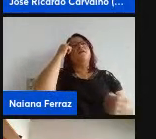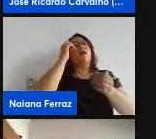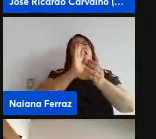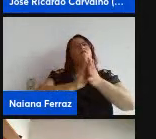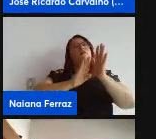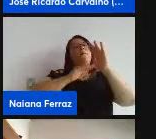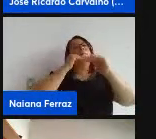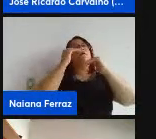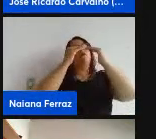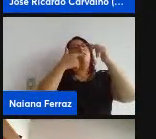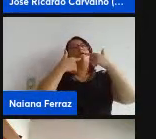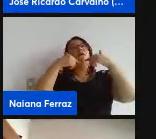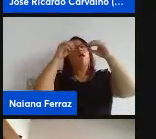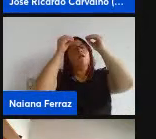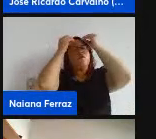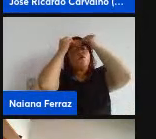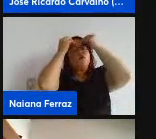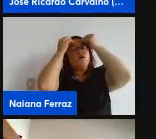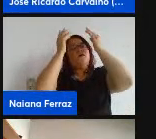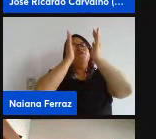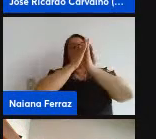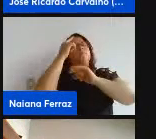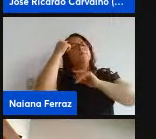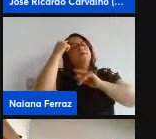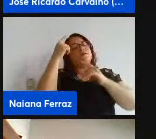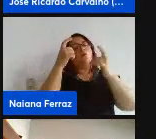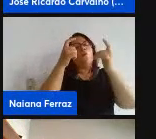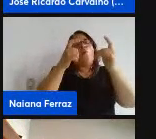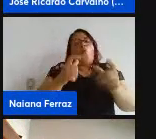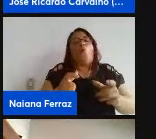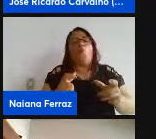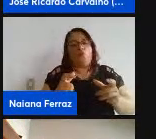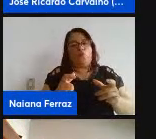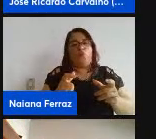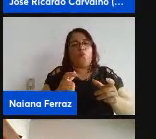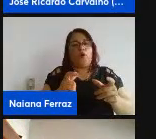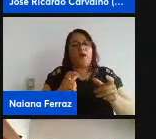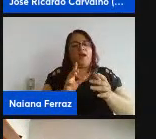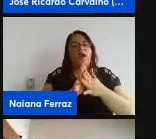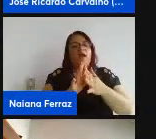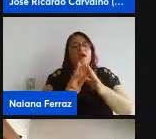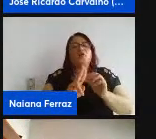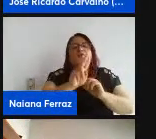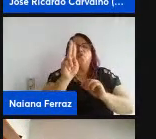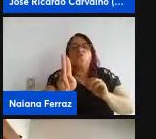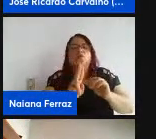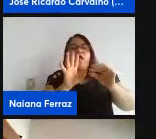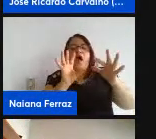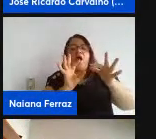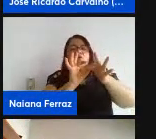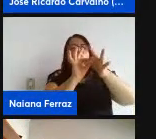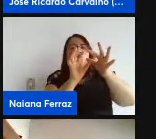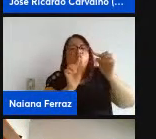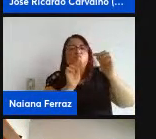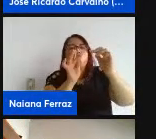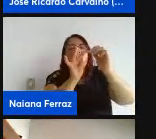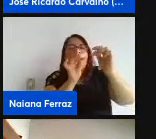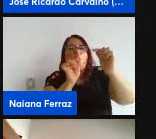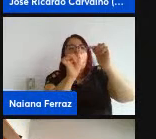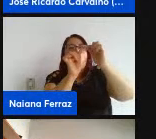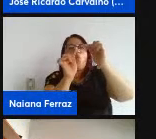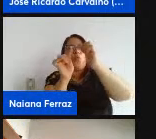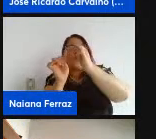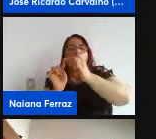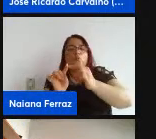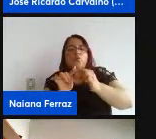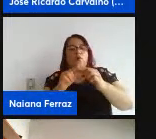desenvolvendo a linguagem e pensando aí no lugar desses, não só dos conectores, eu foquei nos conectores, porque a gente, em cada aula, a gente tem